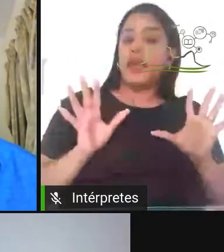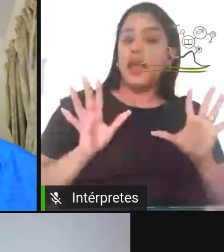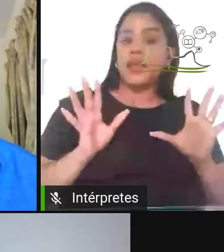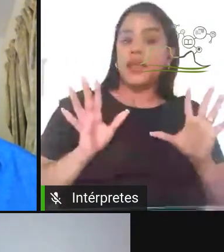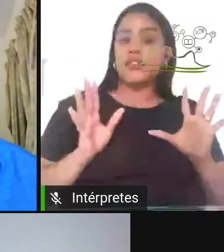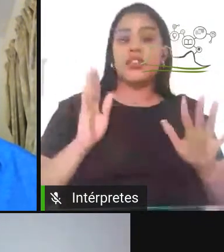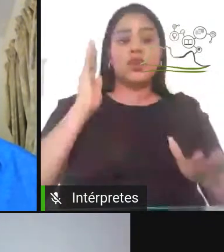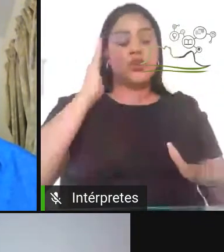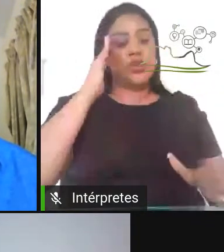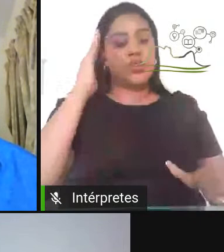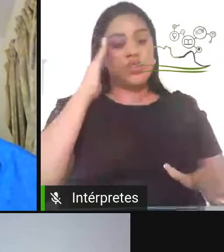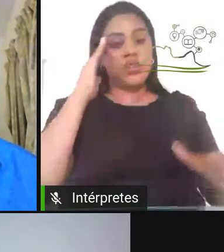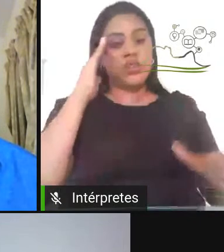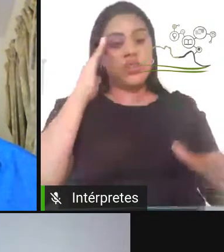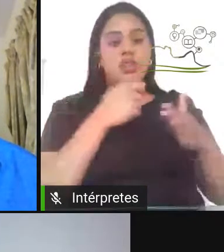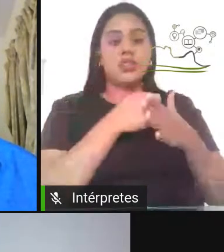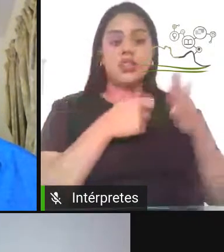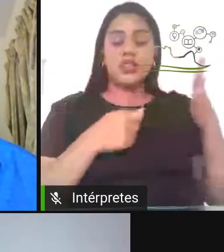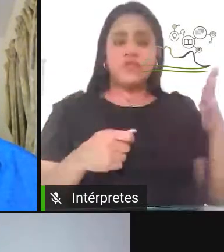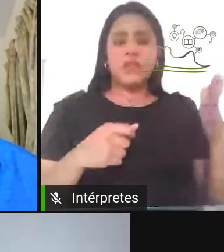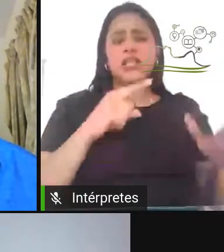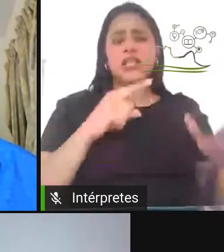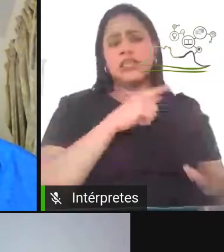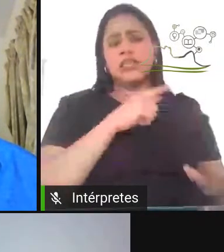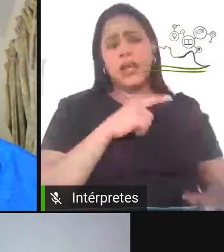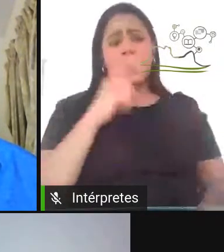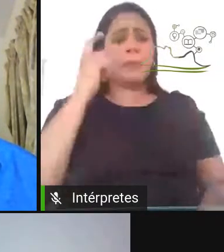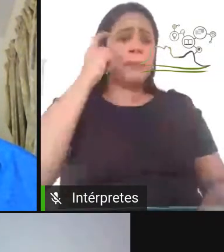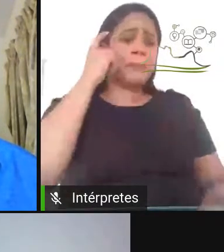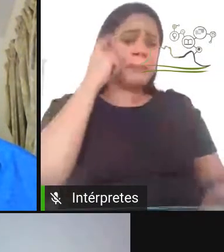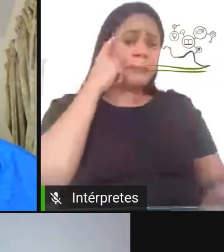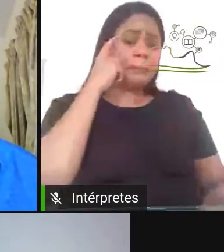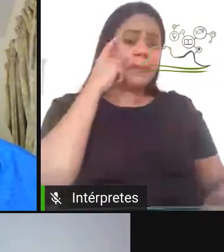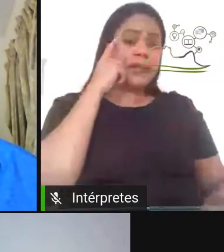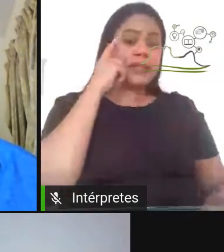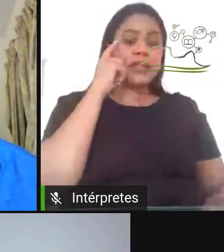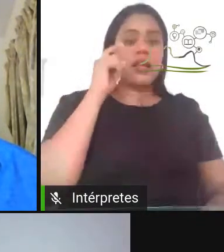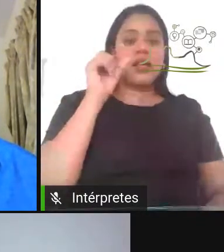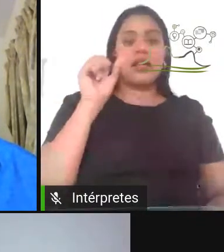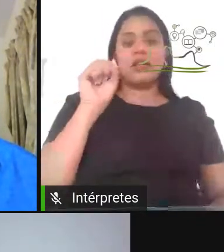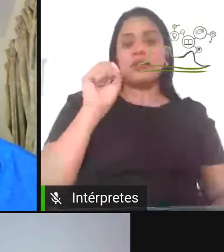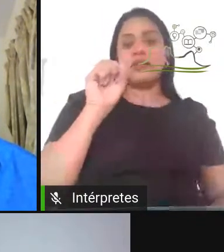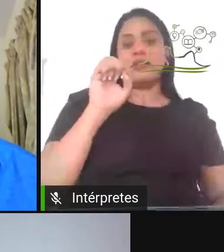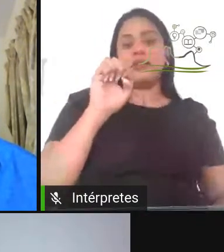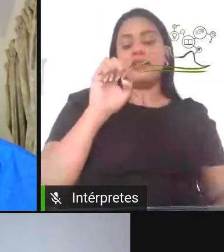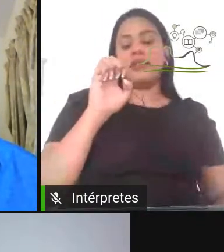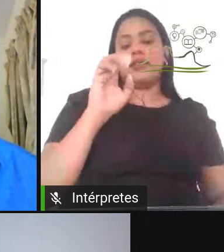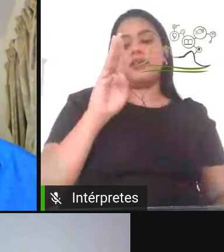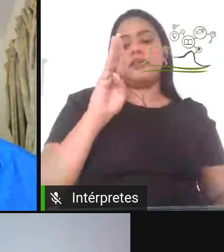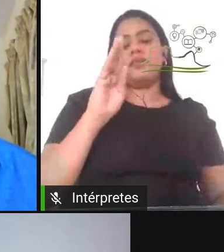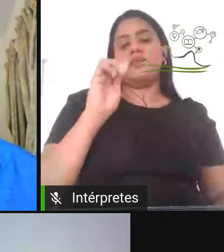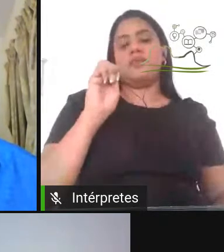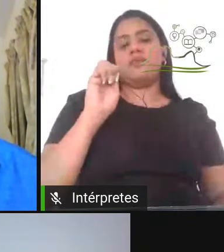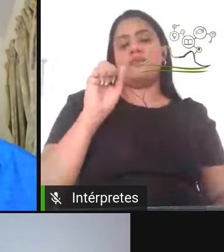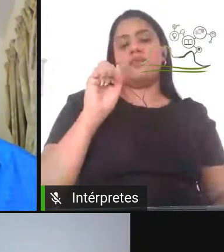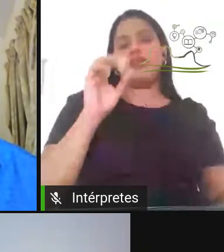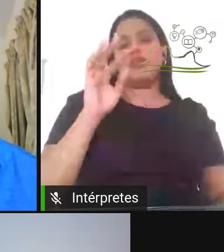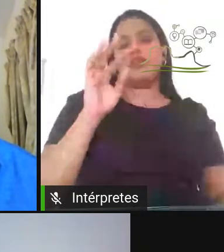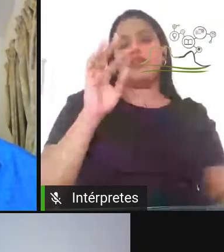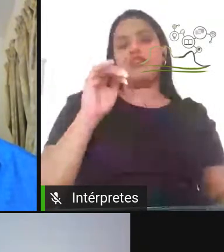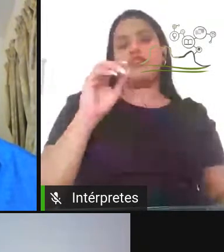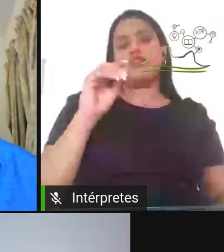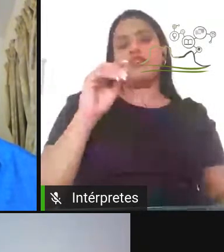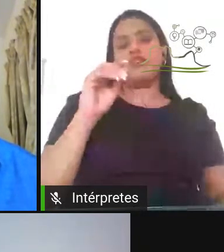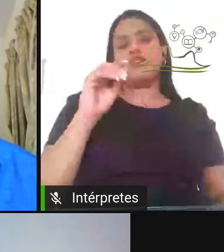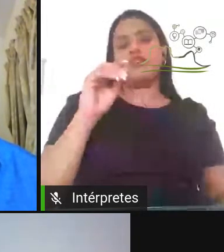nós pensarmos, por exemplo, na Dona Sebastião, os contadores de história, por exemplo, em Rabia e por aí fora,